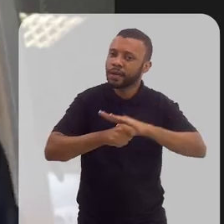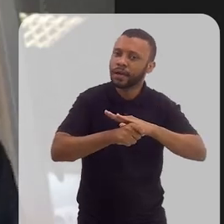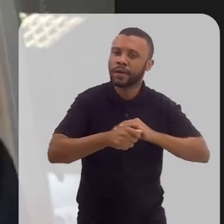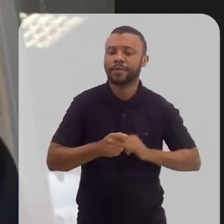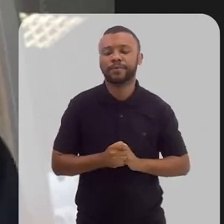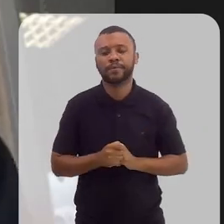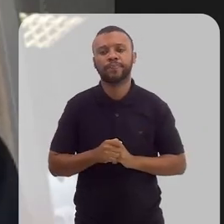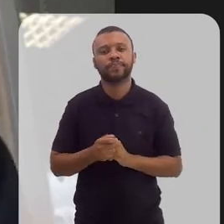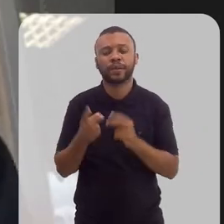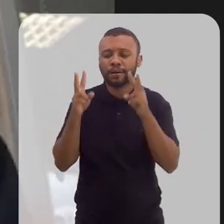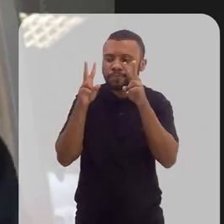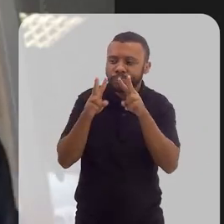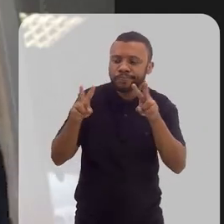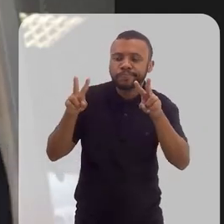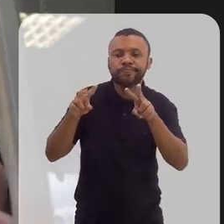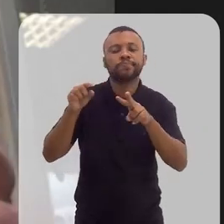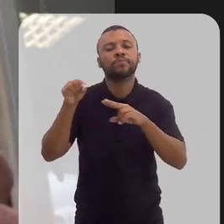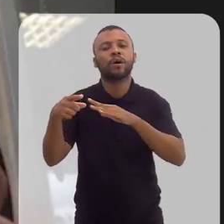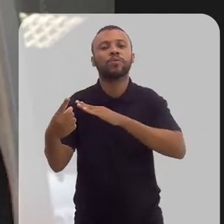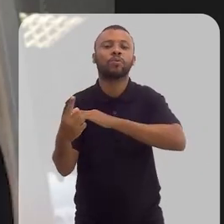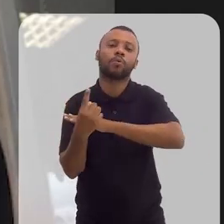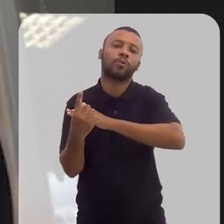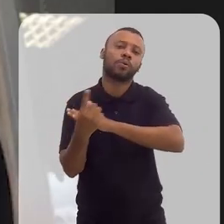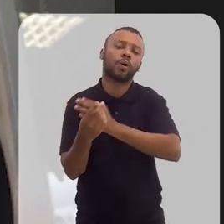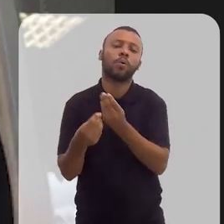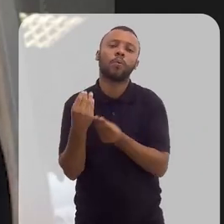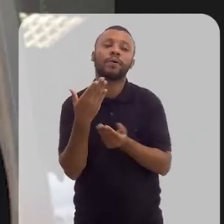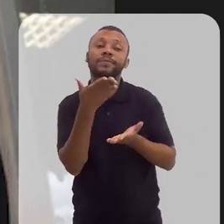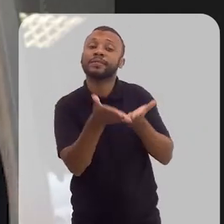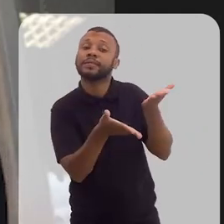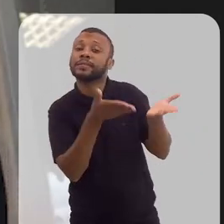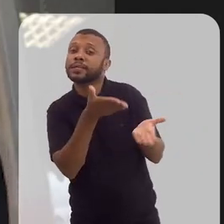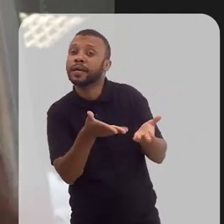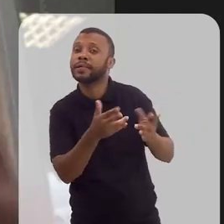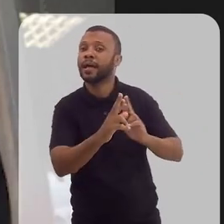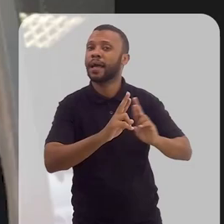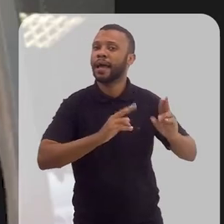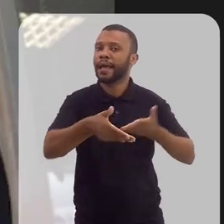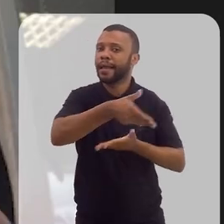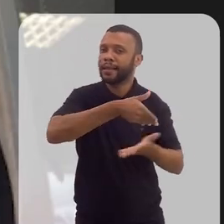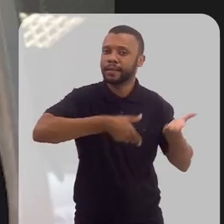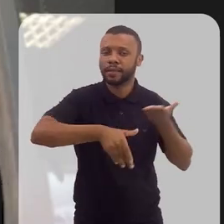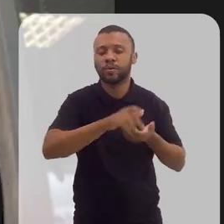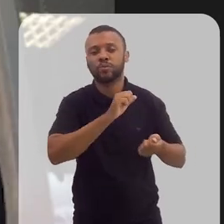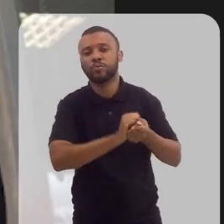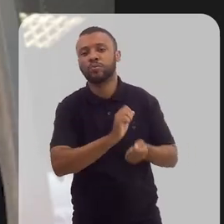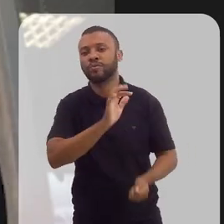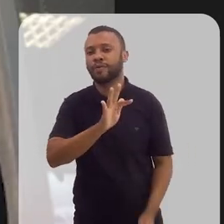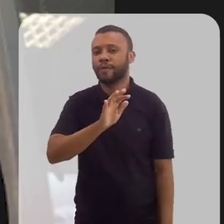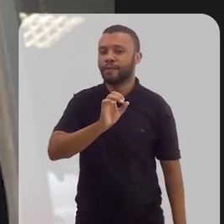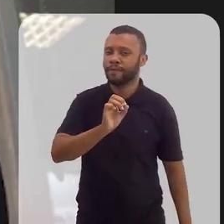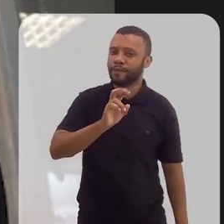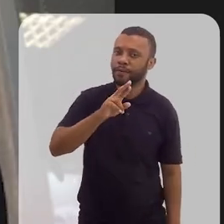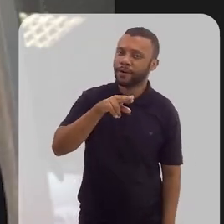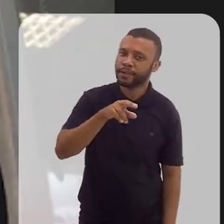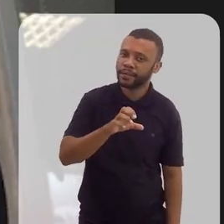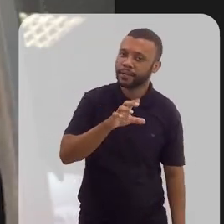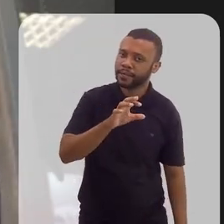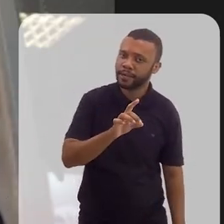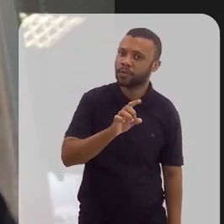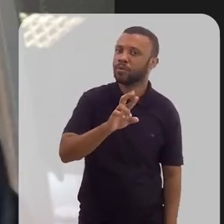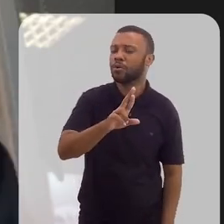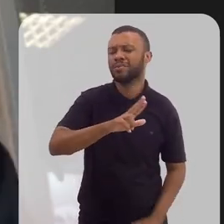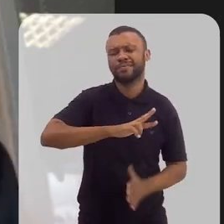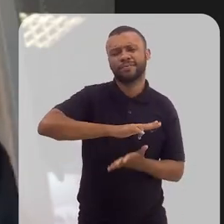visão do consumidor, como é que a gente trata o fornecedor, né? Então, uma série de aspectos